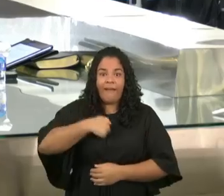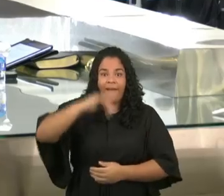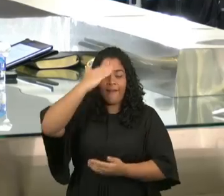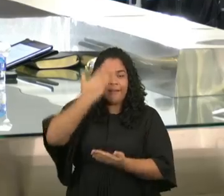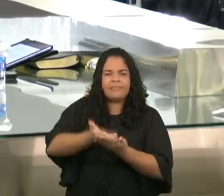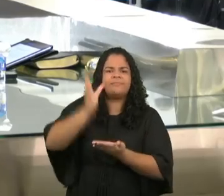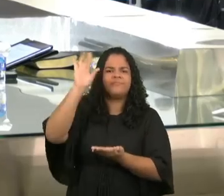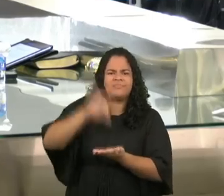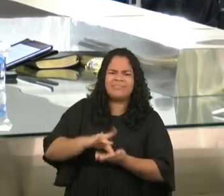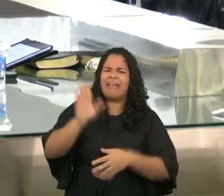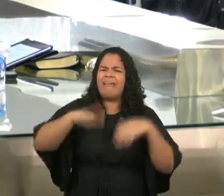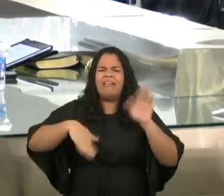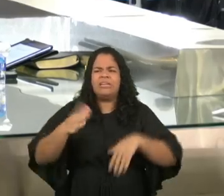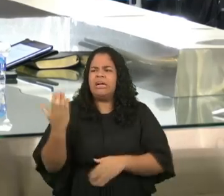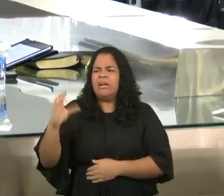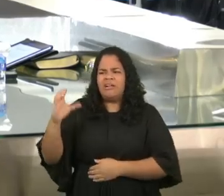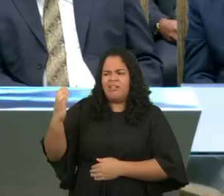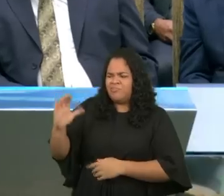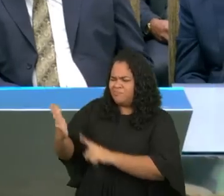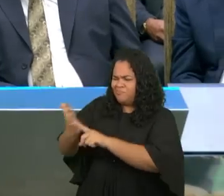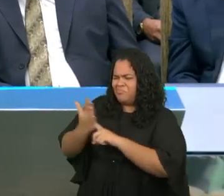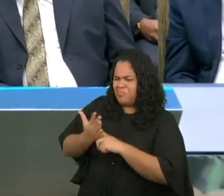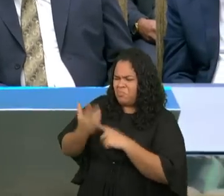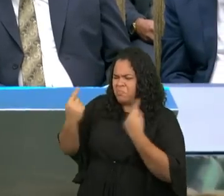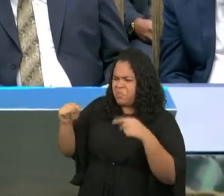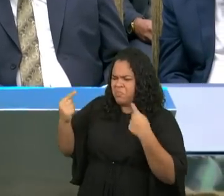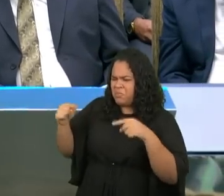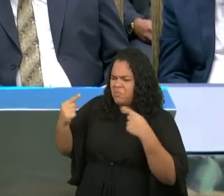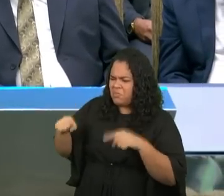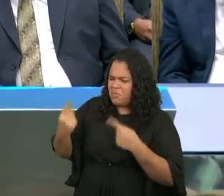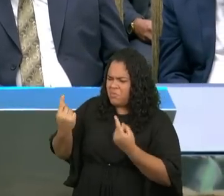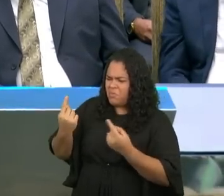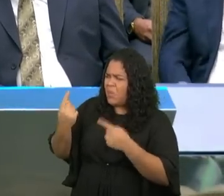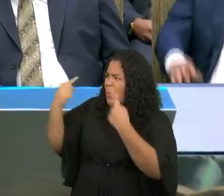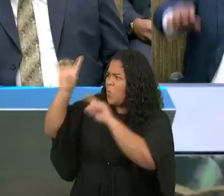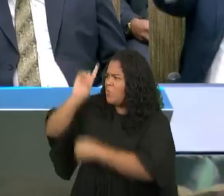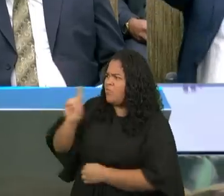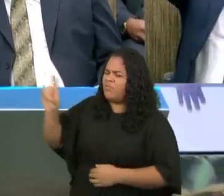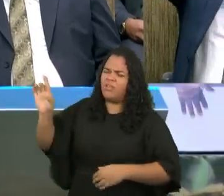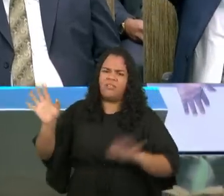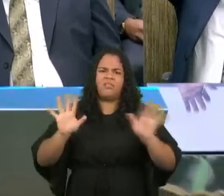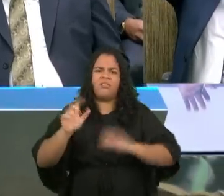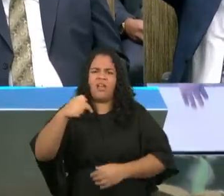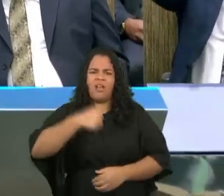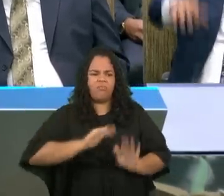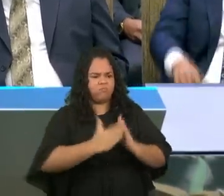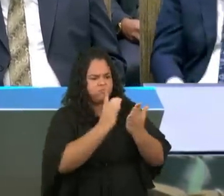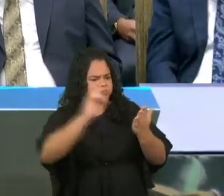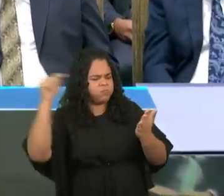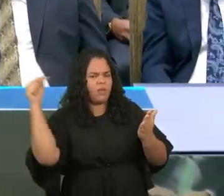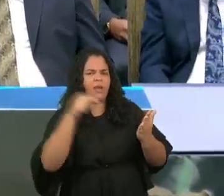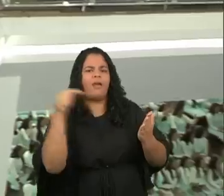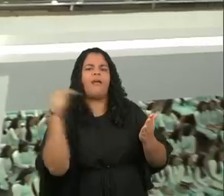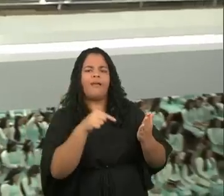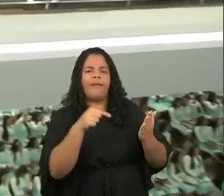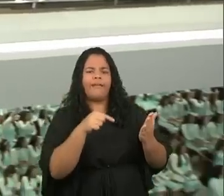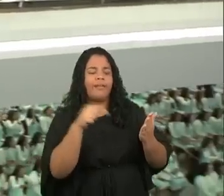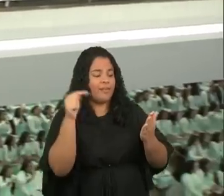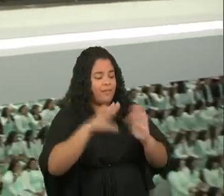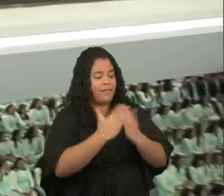diga, que não diga. Eu creio porque a Bíblia diz, e a Bíblia é a palavra de Deus.